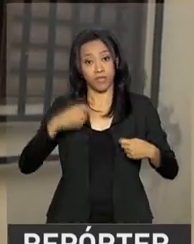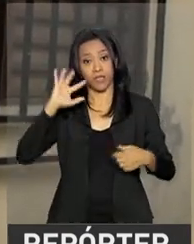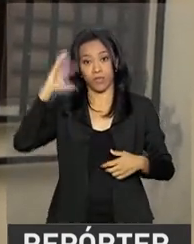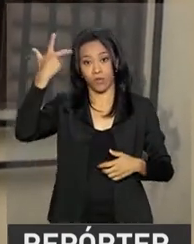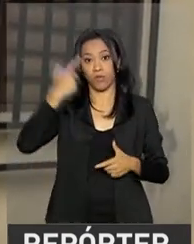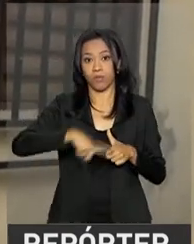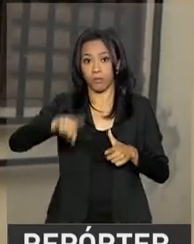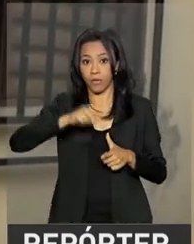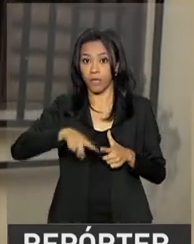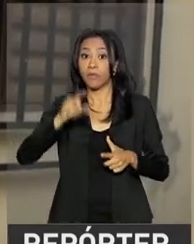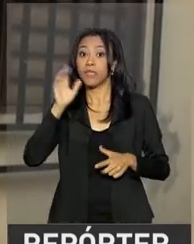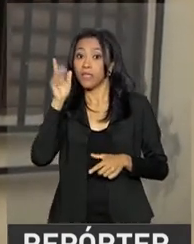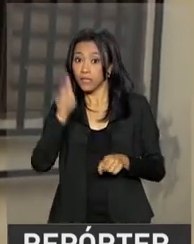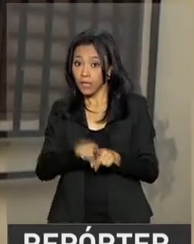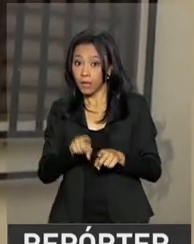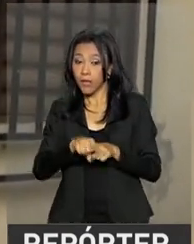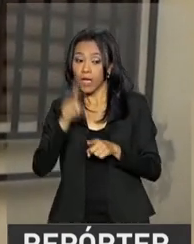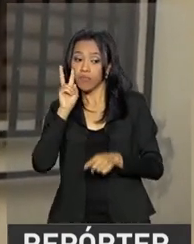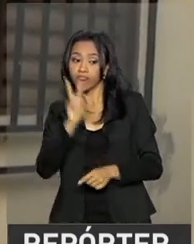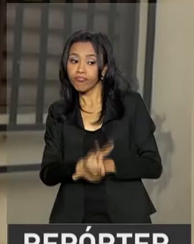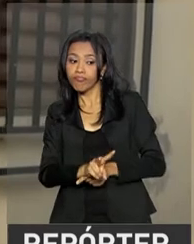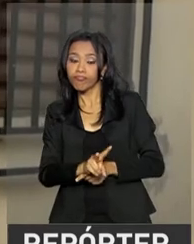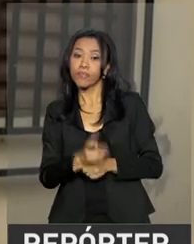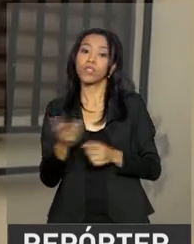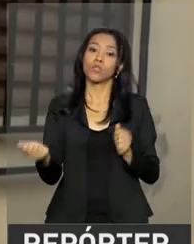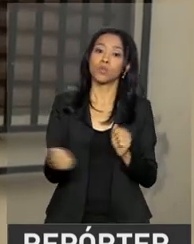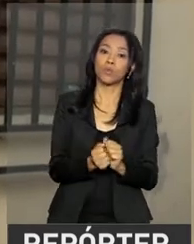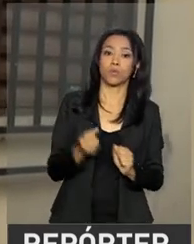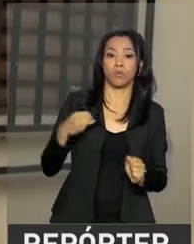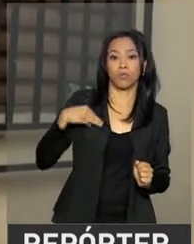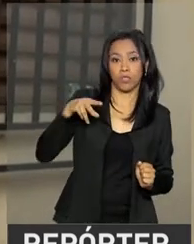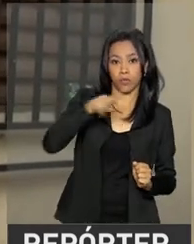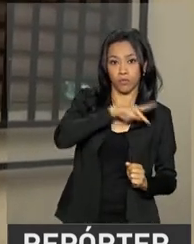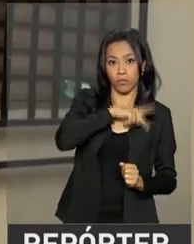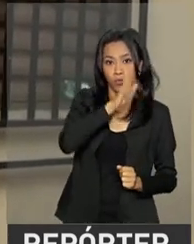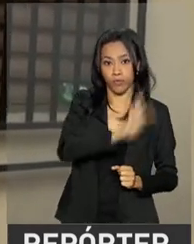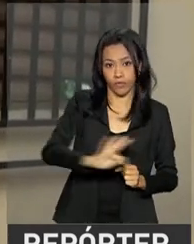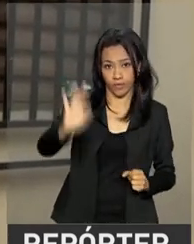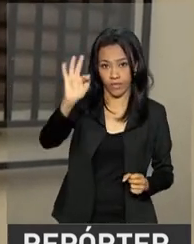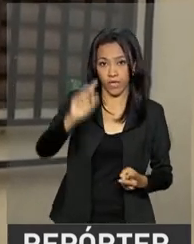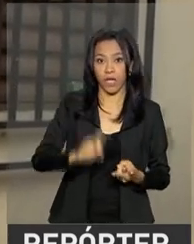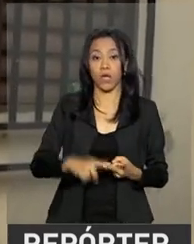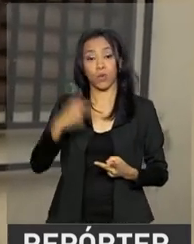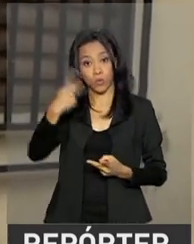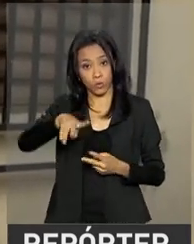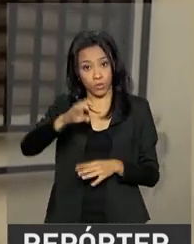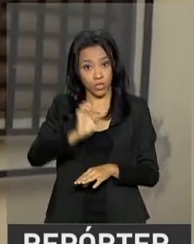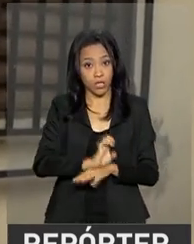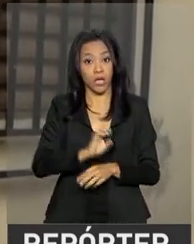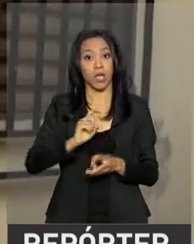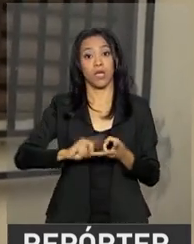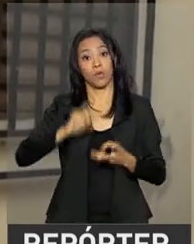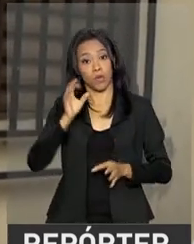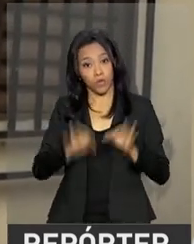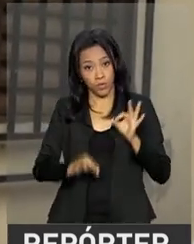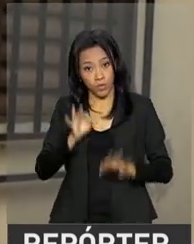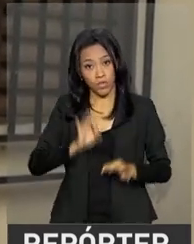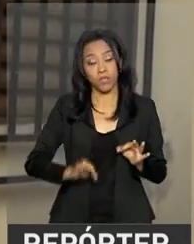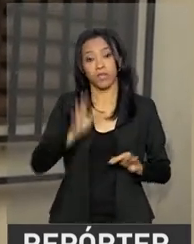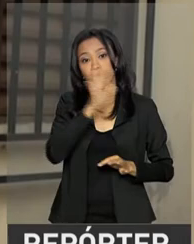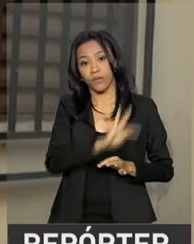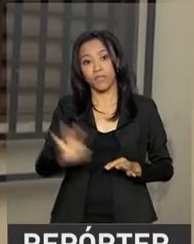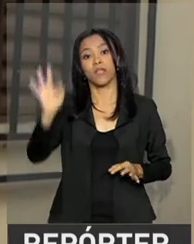acompanhar com os órgãos ambientais com o ministério público federal com o ministério público estadual com a justiça federal justiça